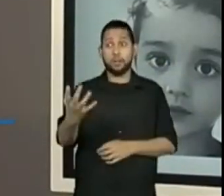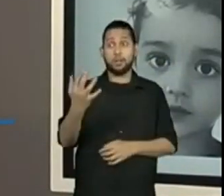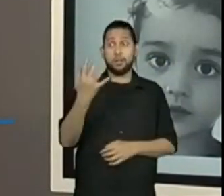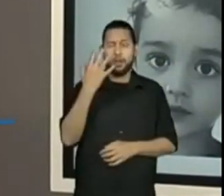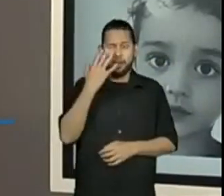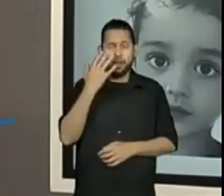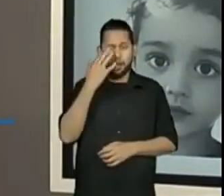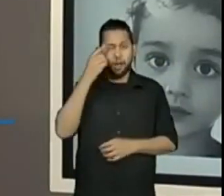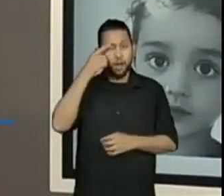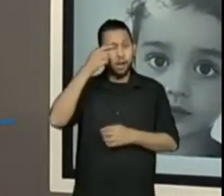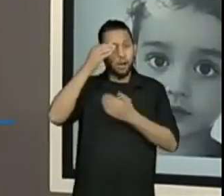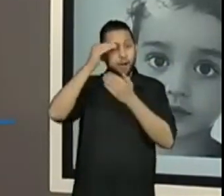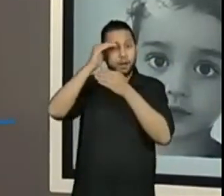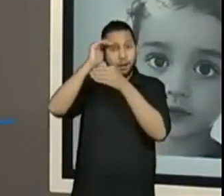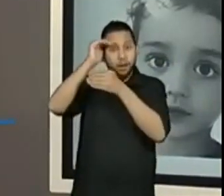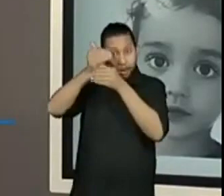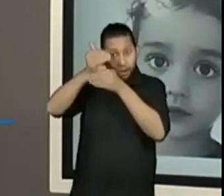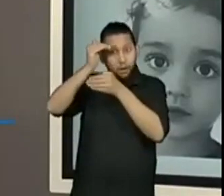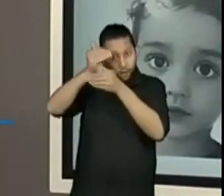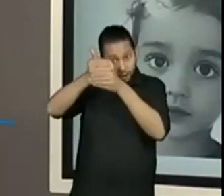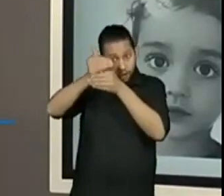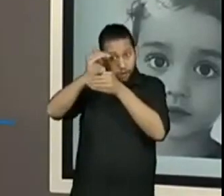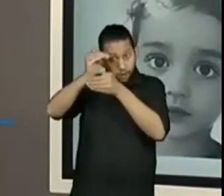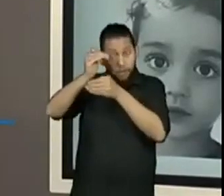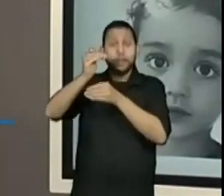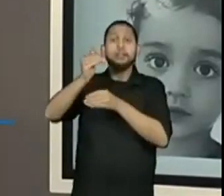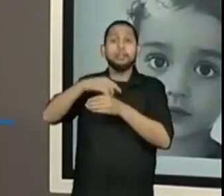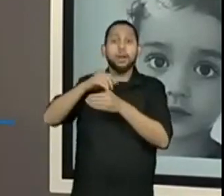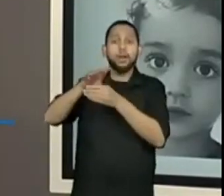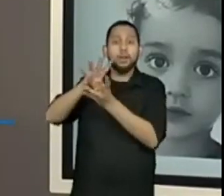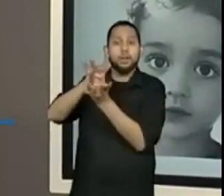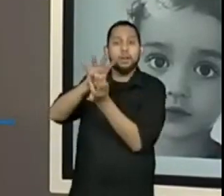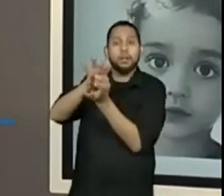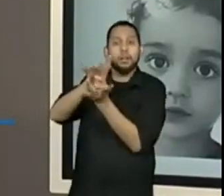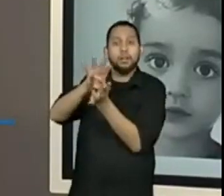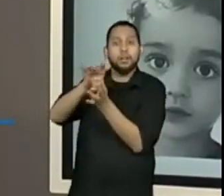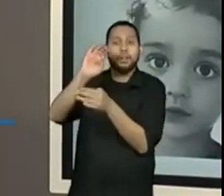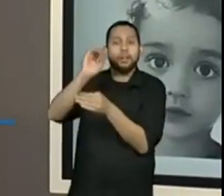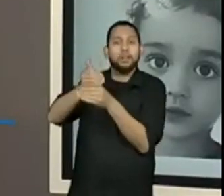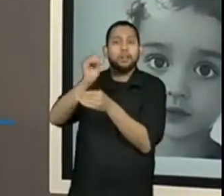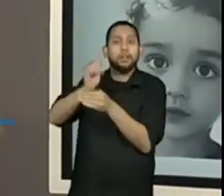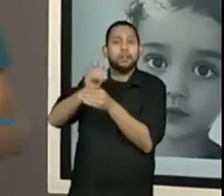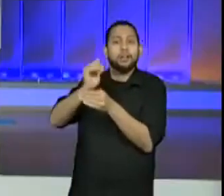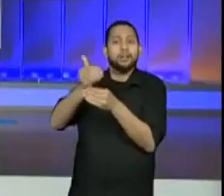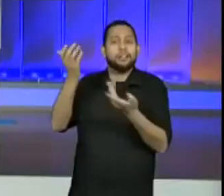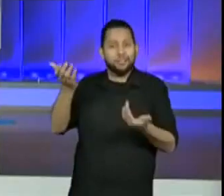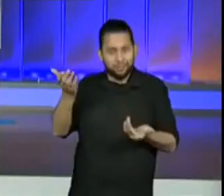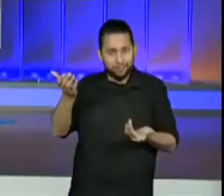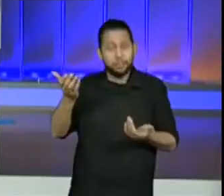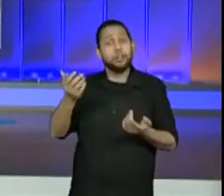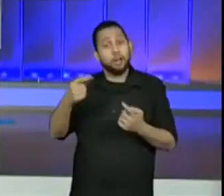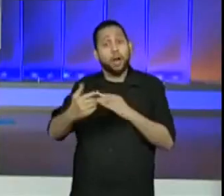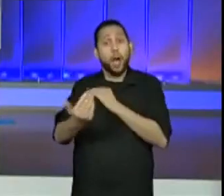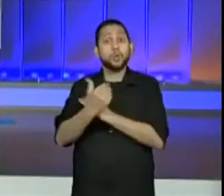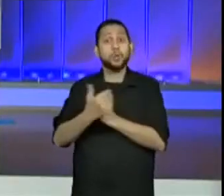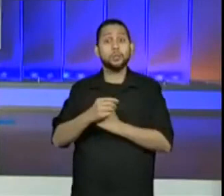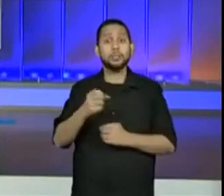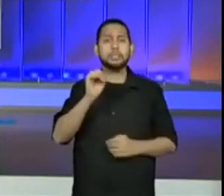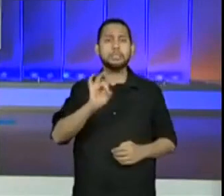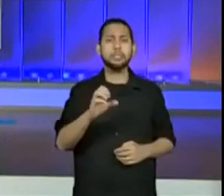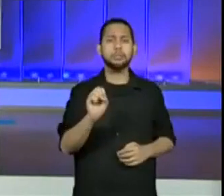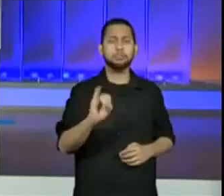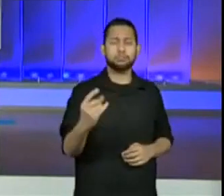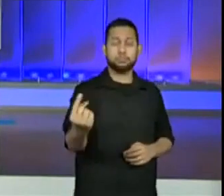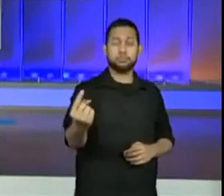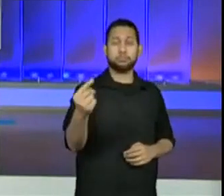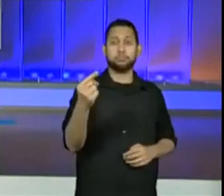nossa pálpebra reage nessa reação aí de proteção e os nossos cílios trabalham,